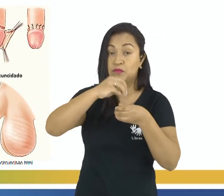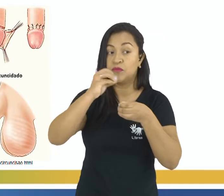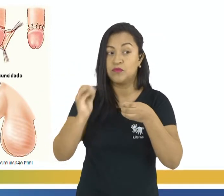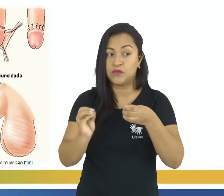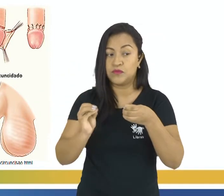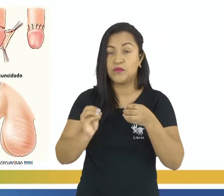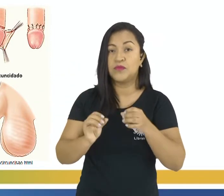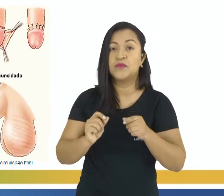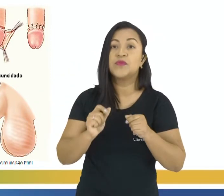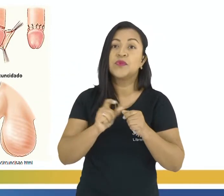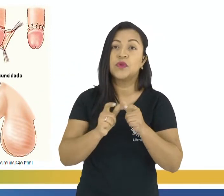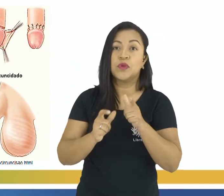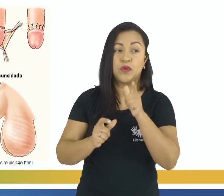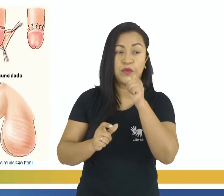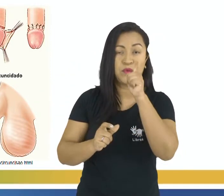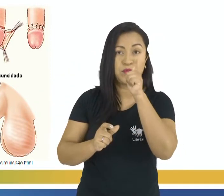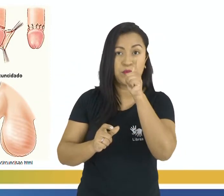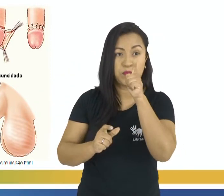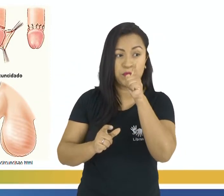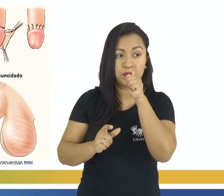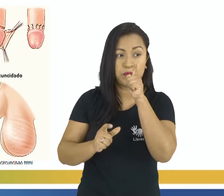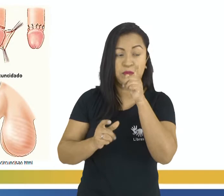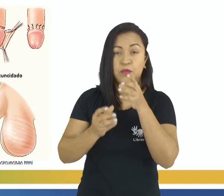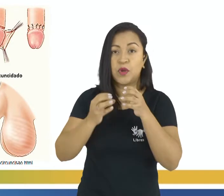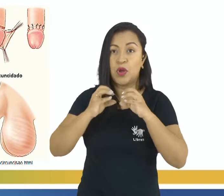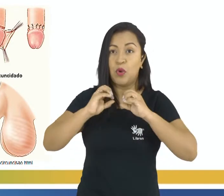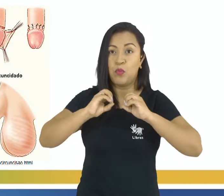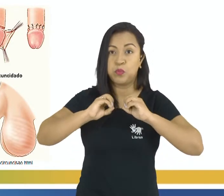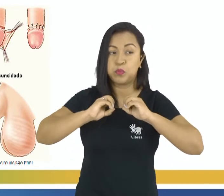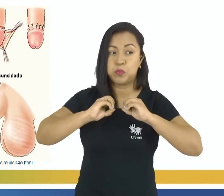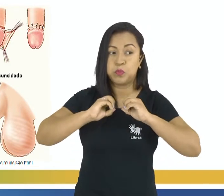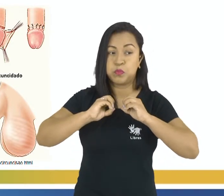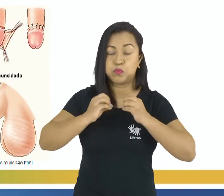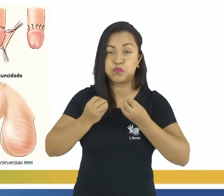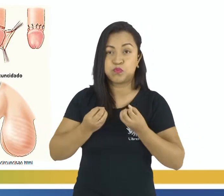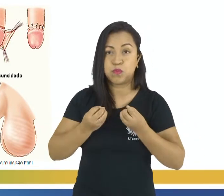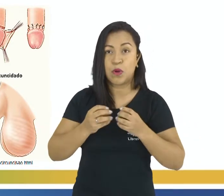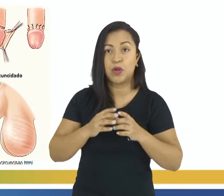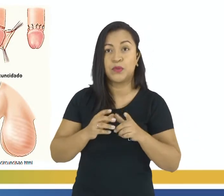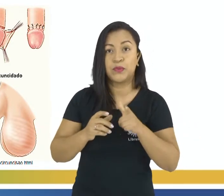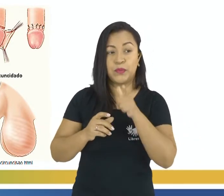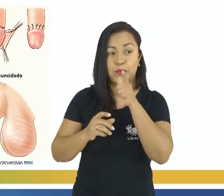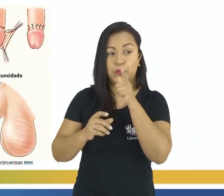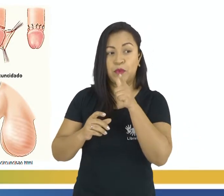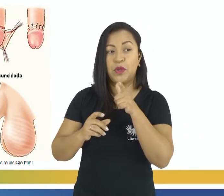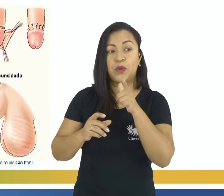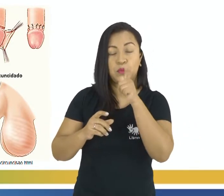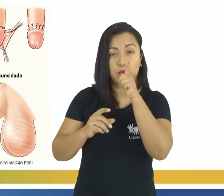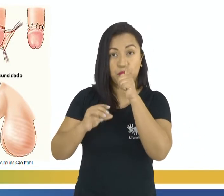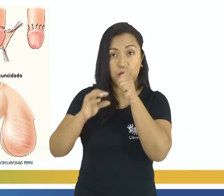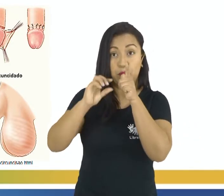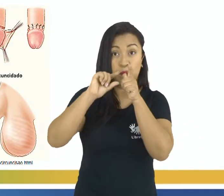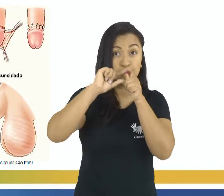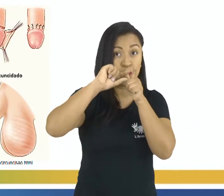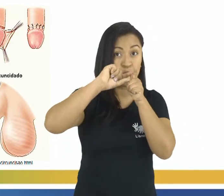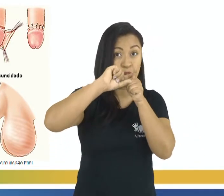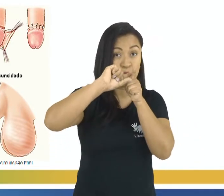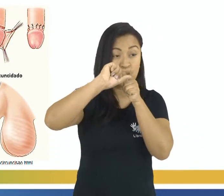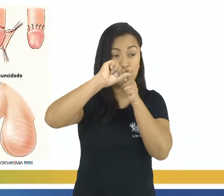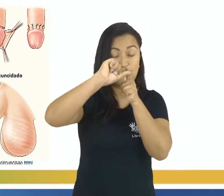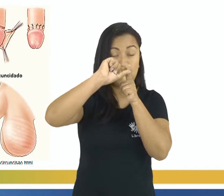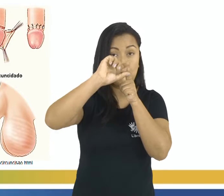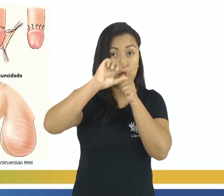pelo pênis e pelo escroto. O pênis, ele é um órgão cilíndrico, onde ele vai ter uma porção final